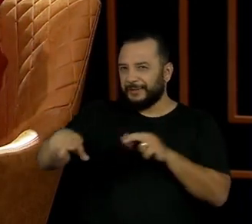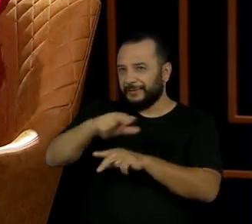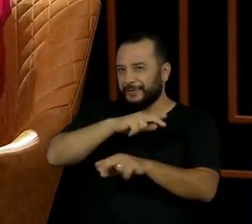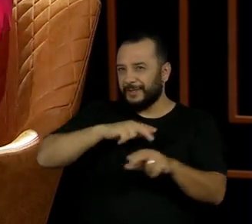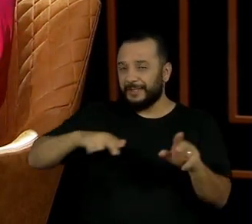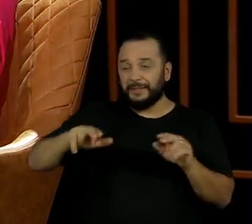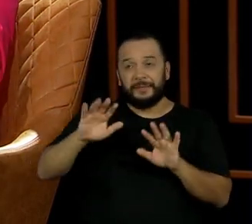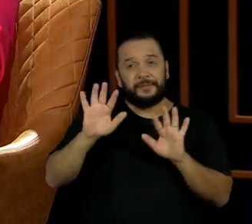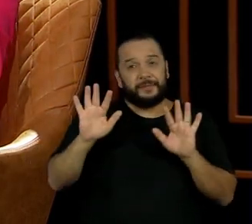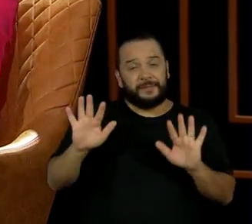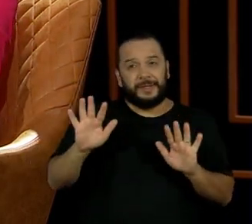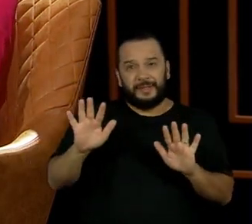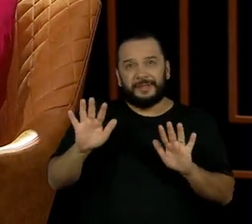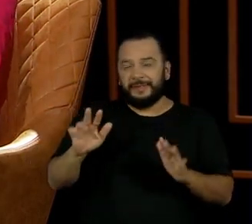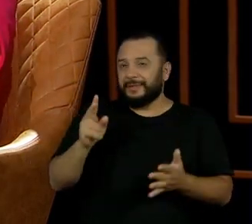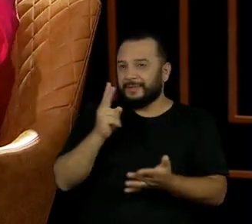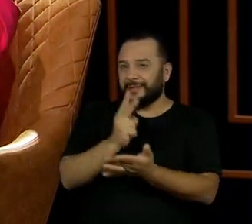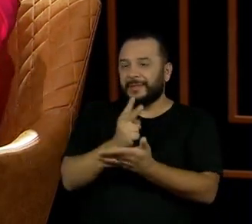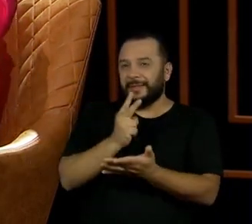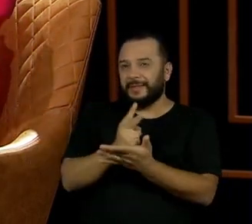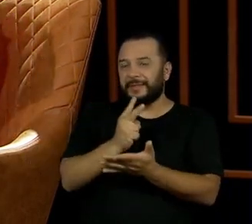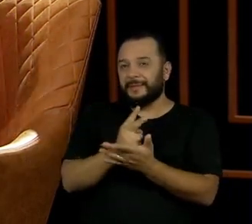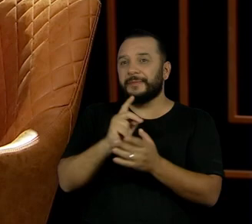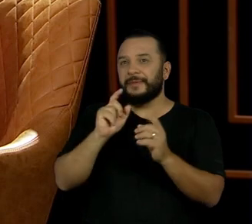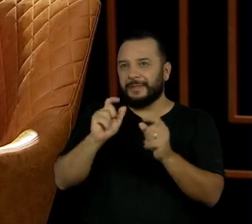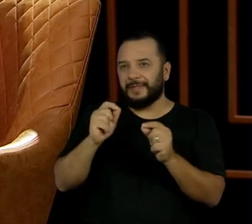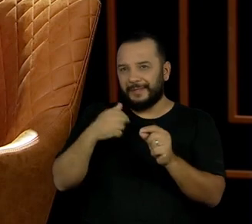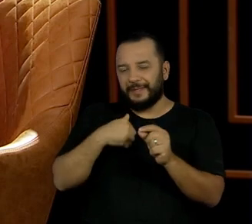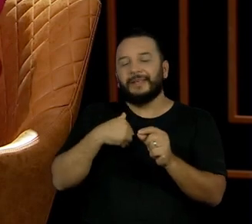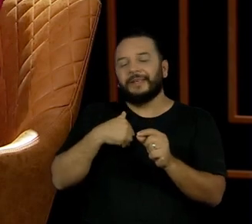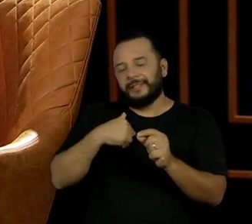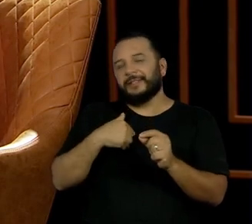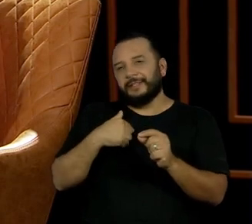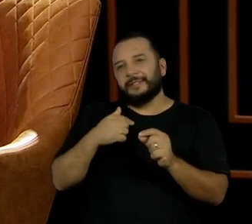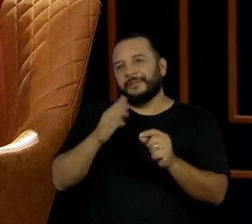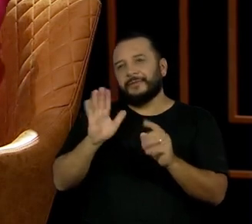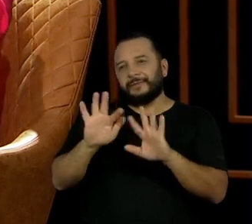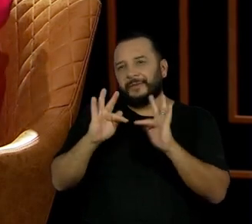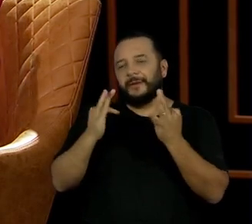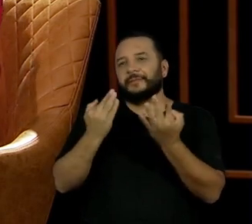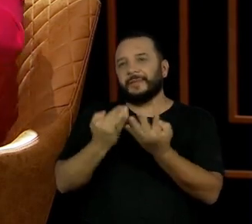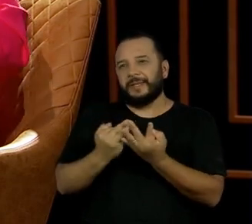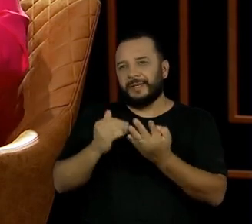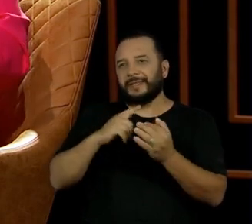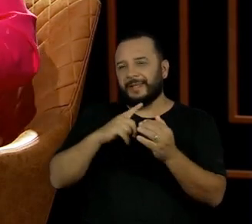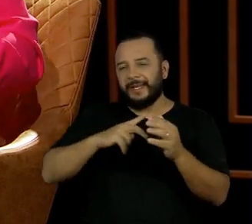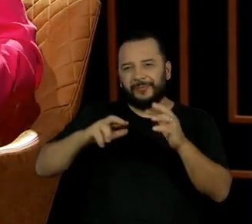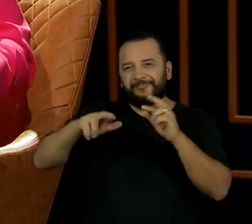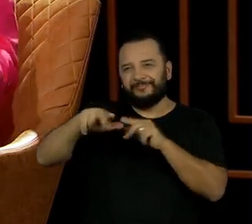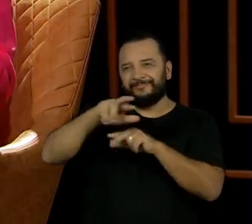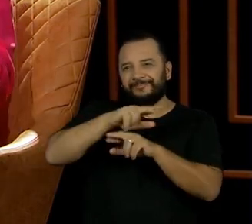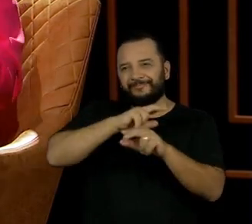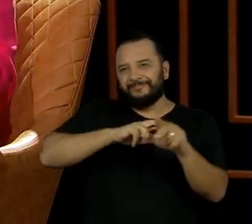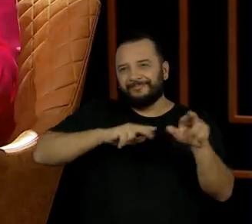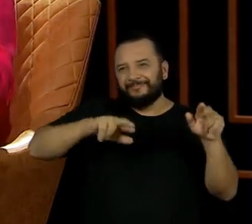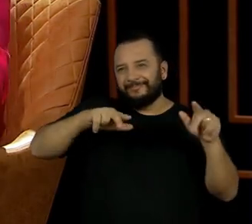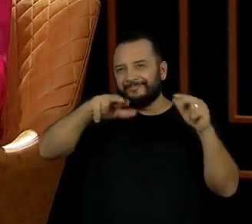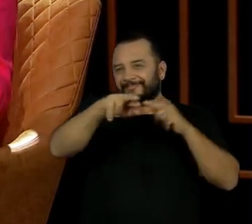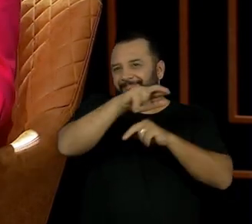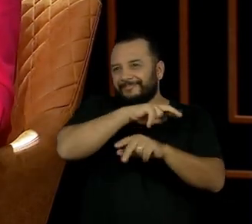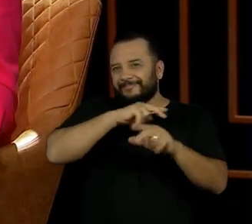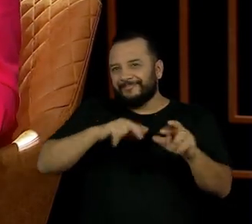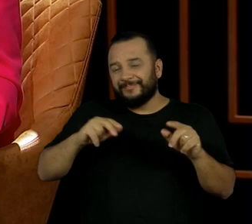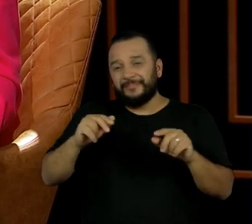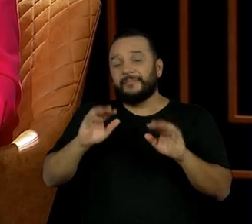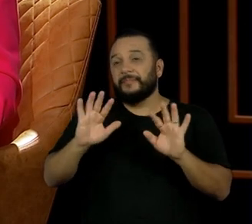sempre dentro daquela árvore cheia de ramificações mas com o Pilar né E ali aquelas raízes